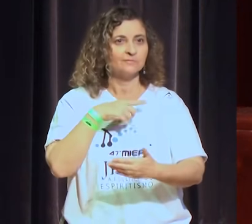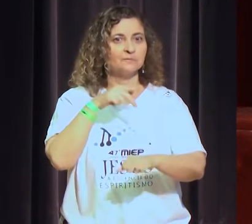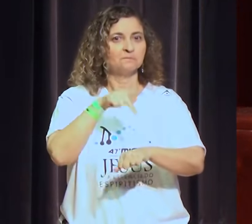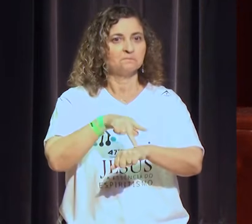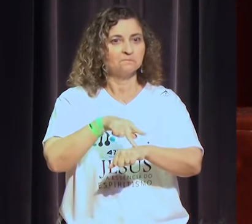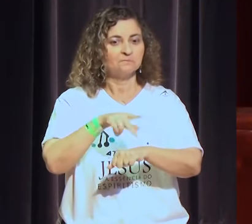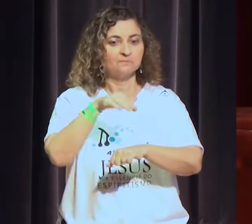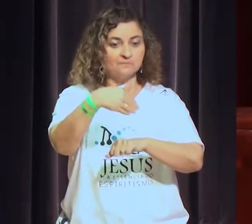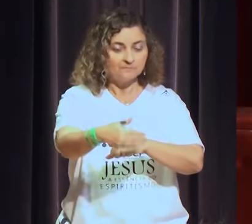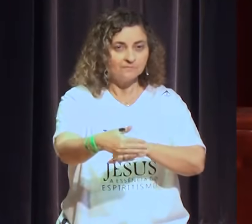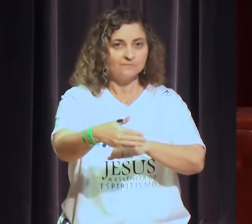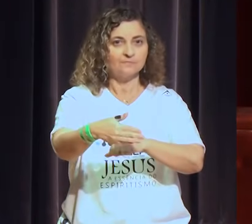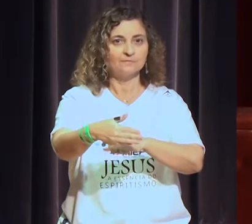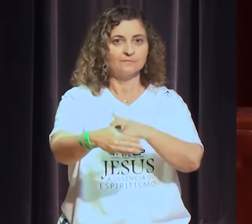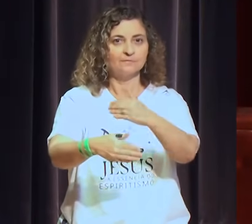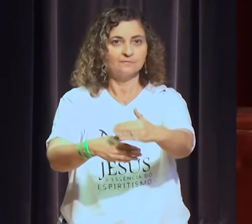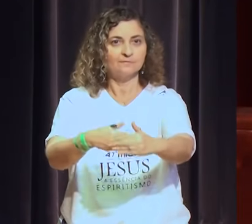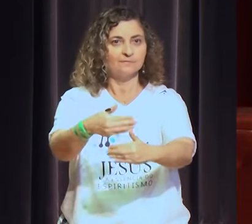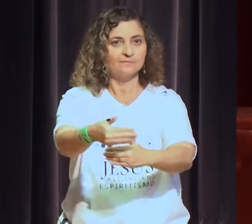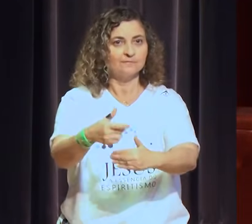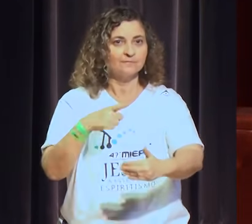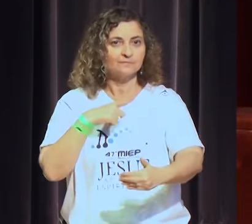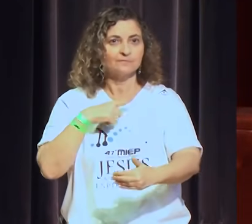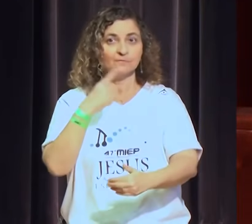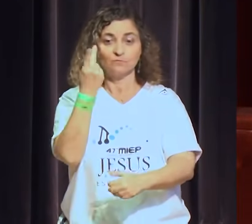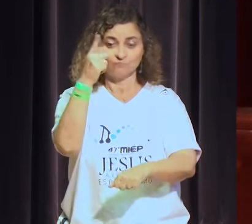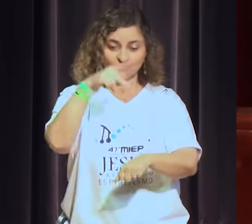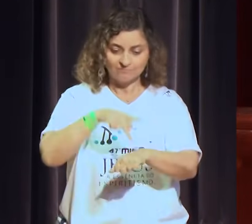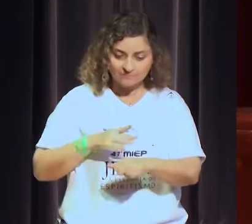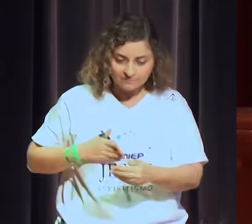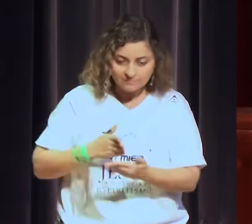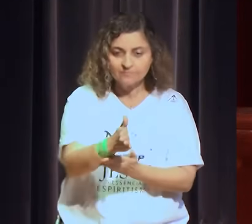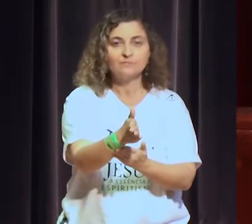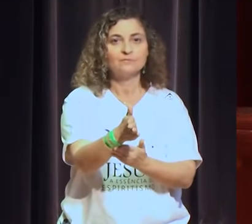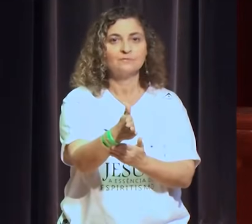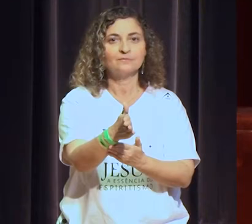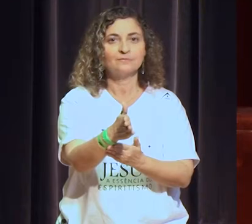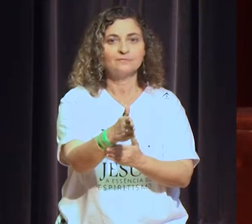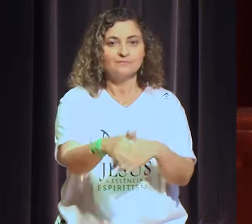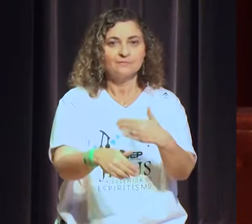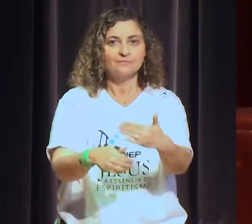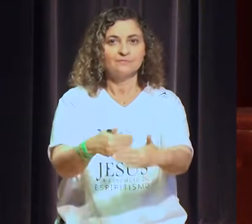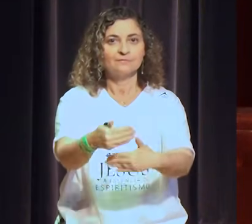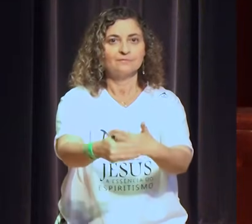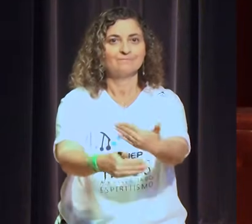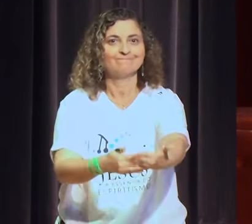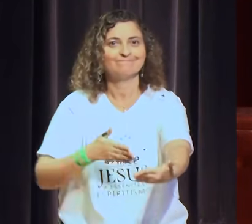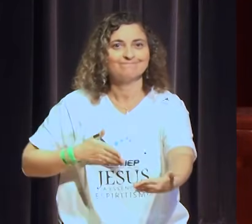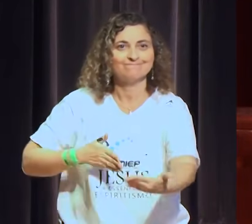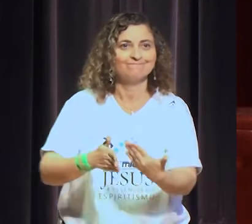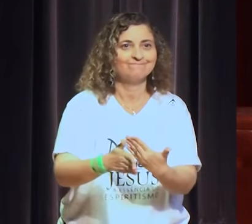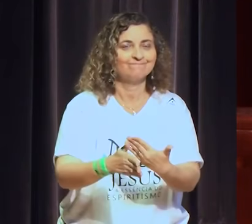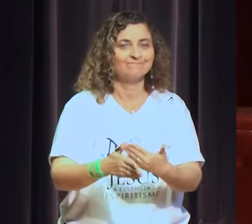Então, no meio do caminho do Rossano tem uma pedra, Campina Grande. No Drummond tem uma pedra, Itabira.